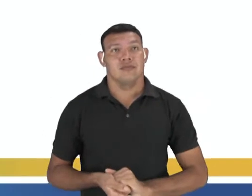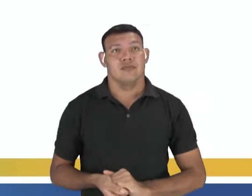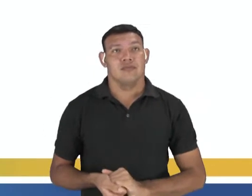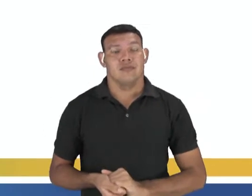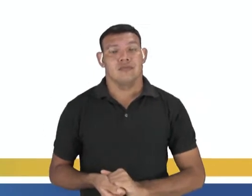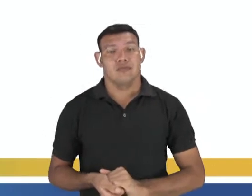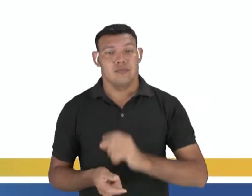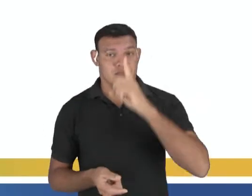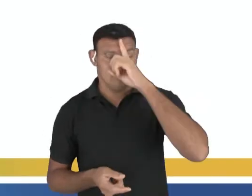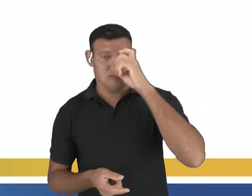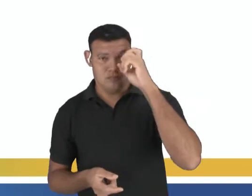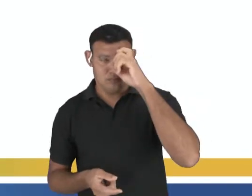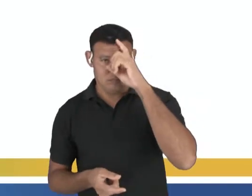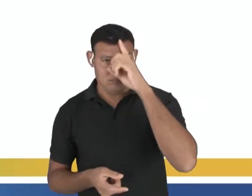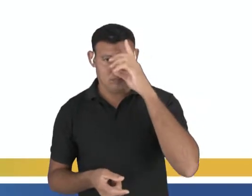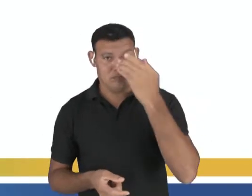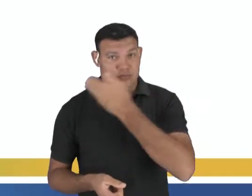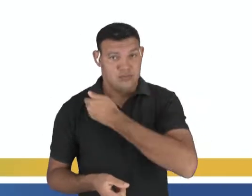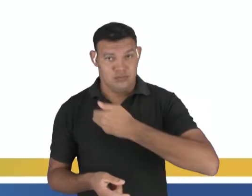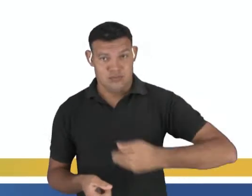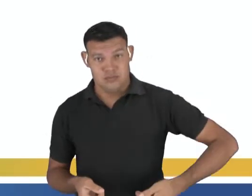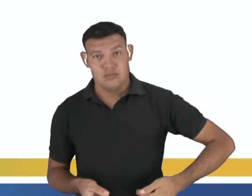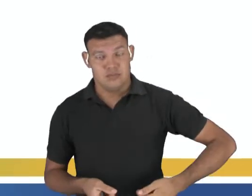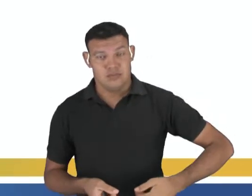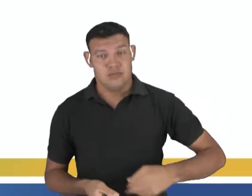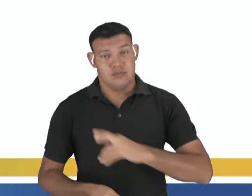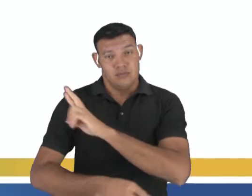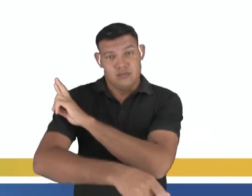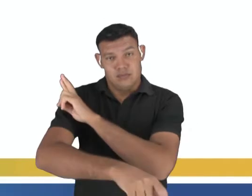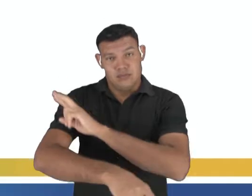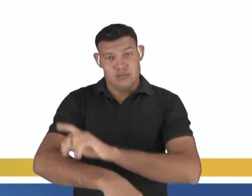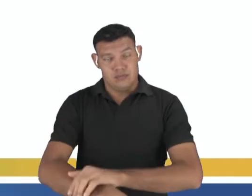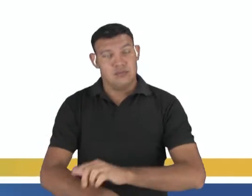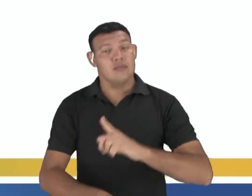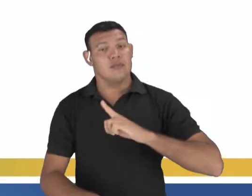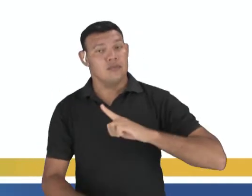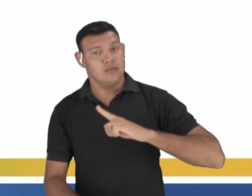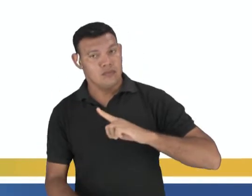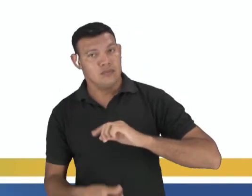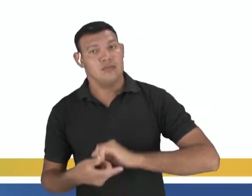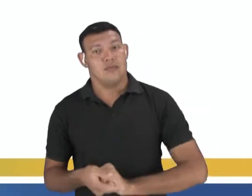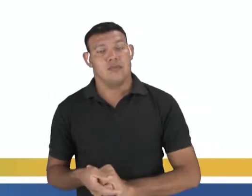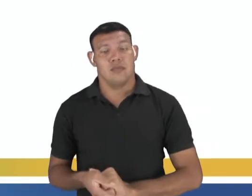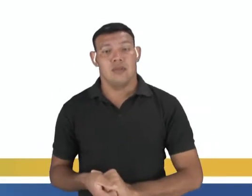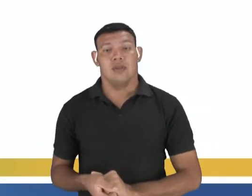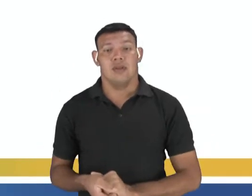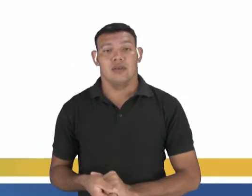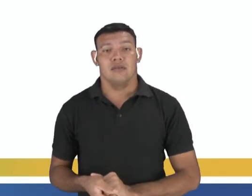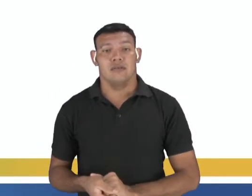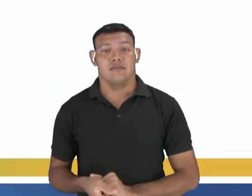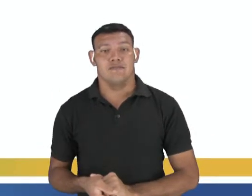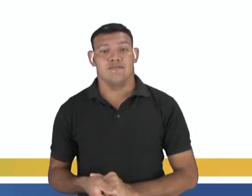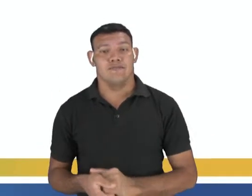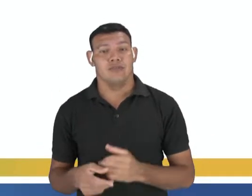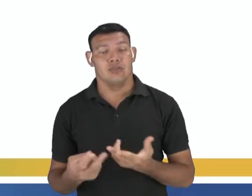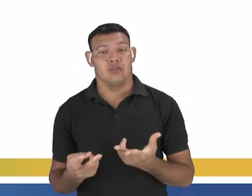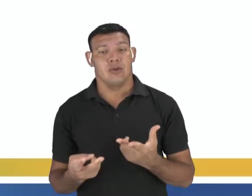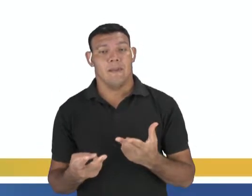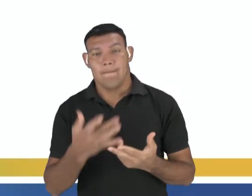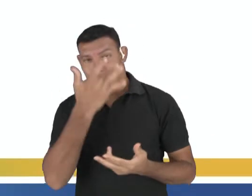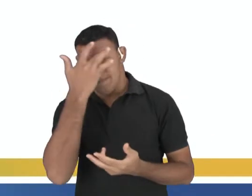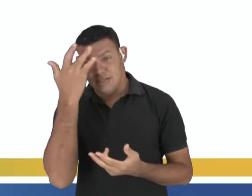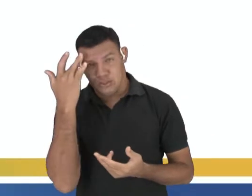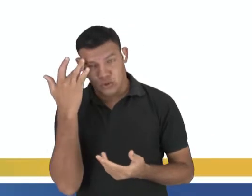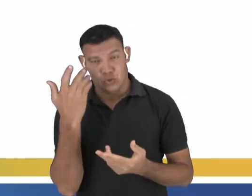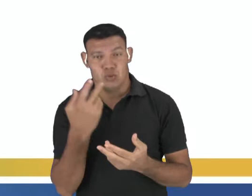Em um hospital público de Rio Branco, há, ao todo, 40 pacientes internados com Covid-19.